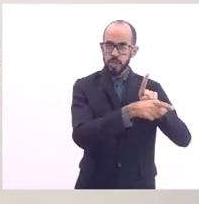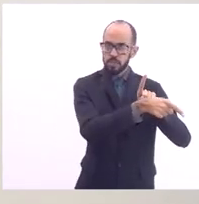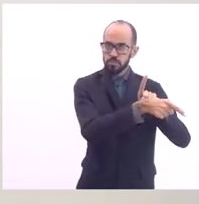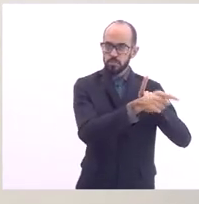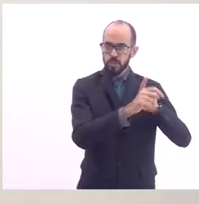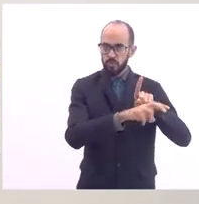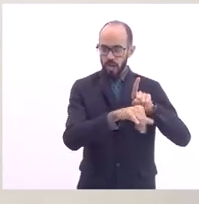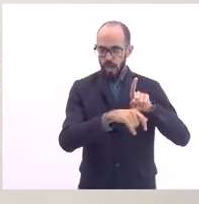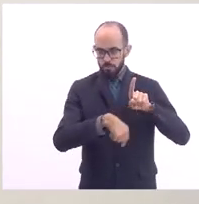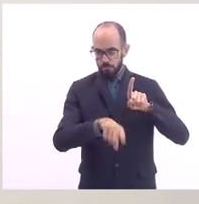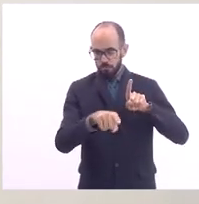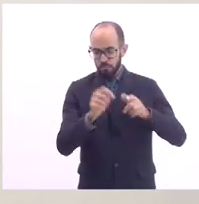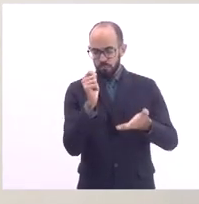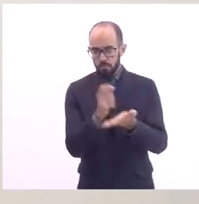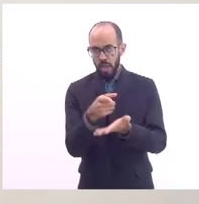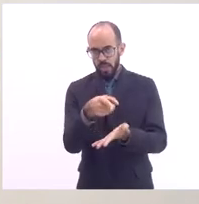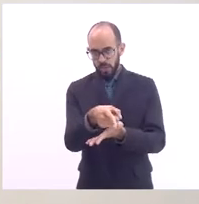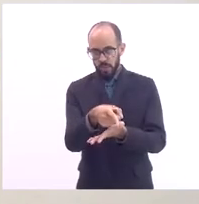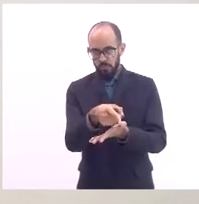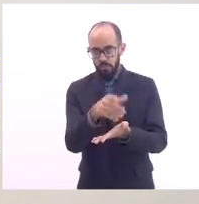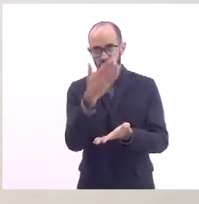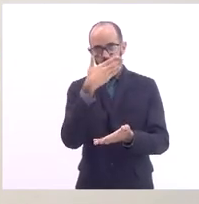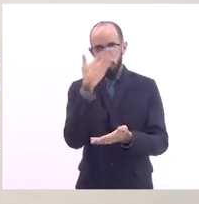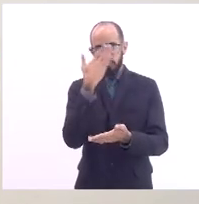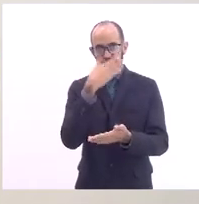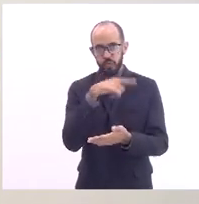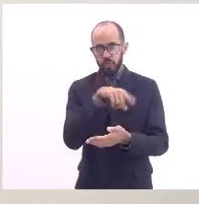entendeu? Vai lá pagar uma conta. Mas você não viu que